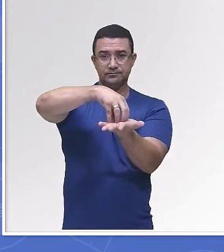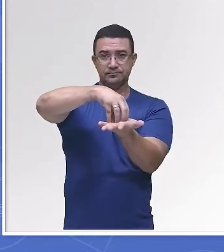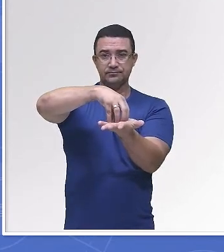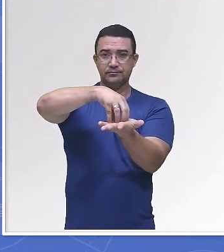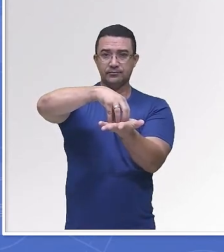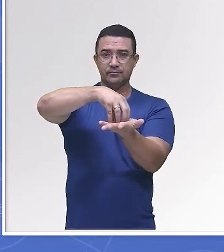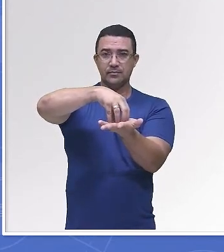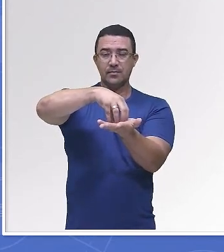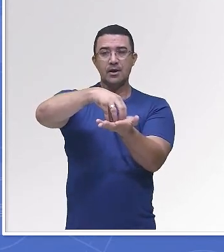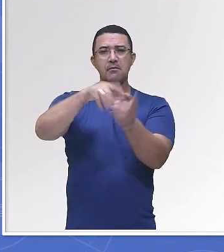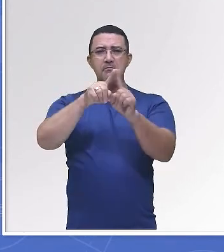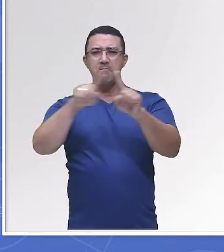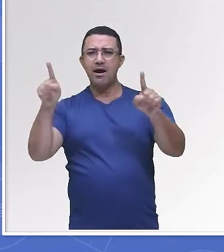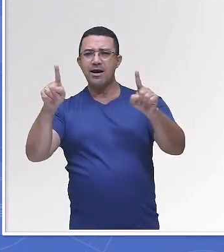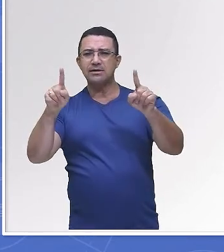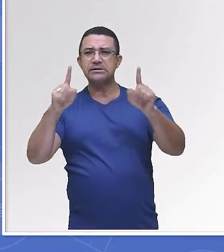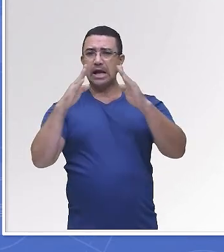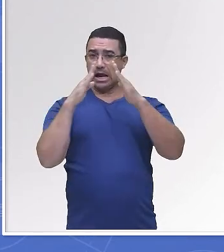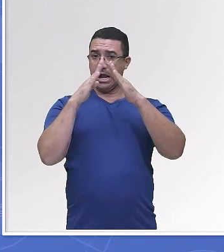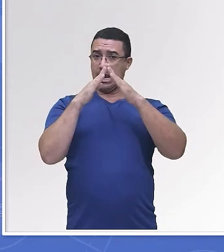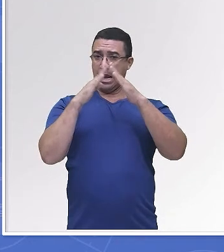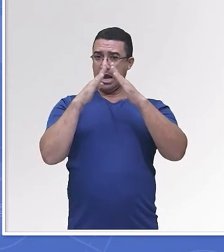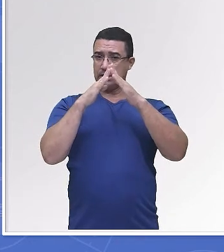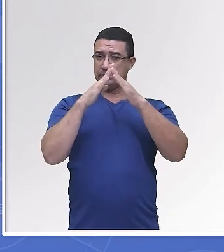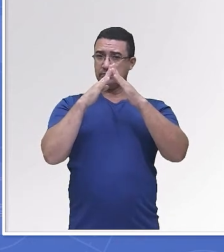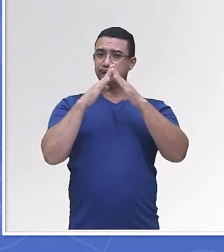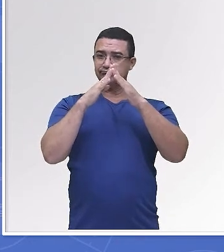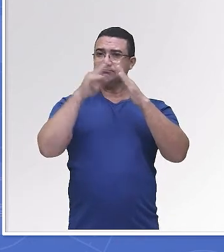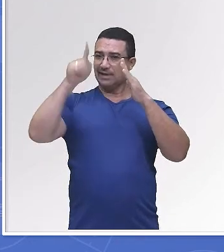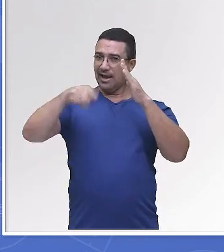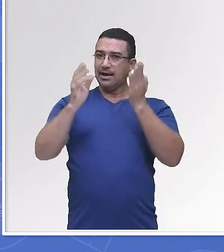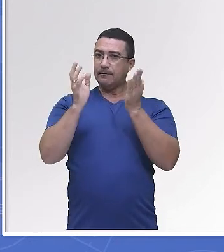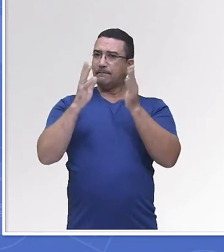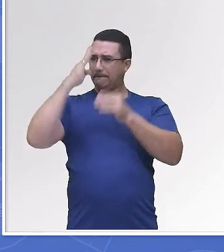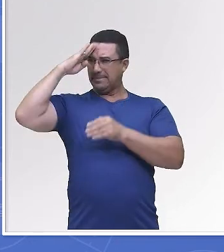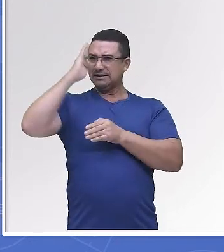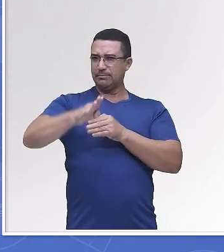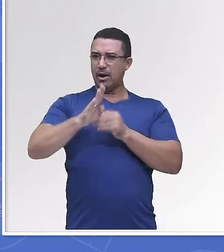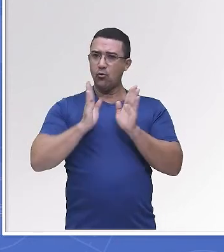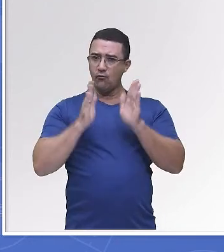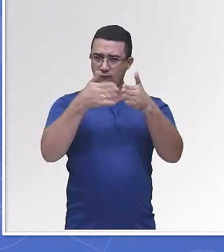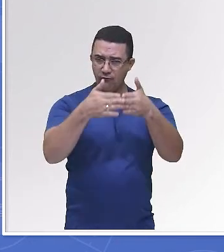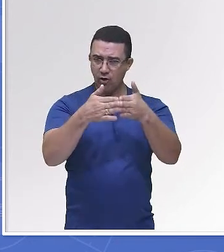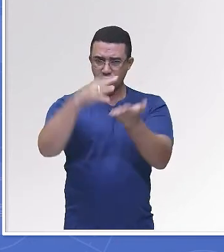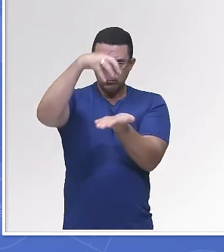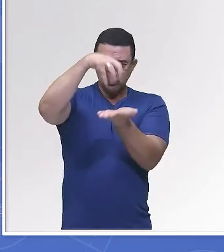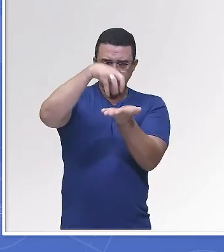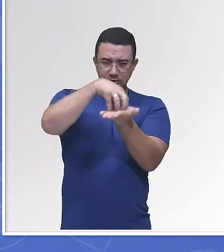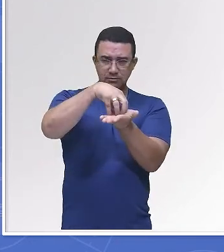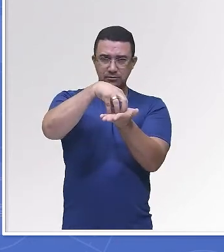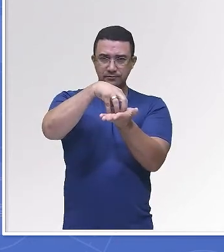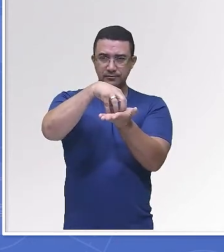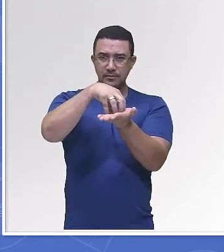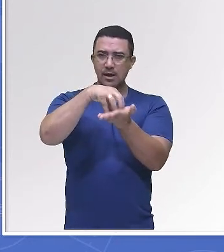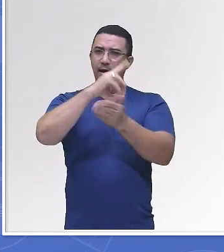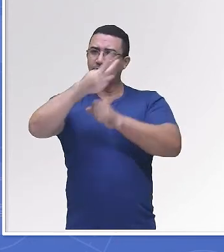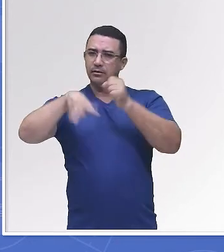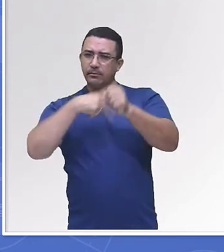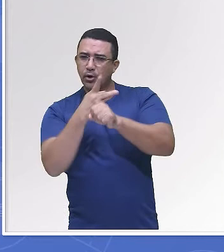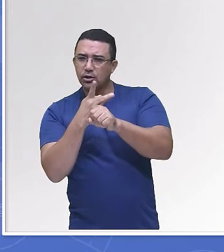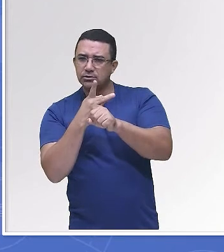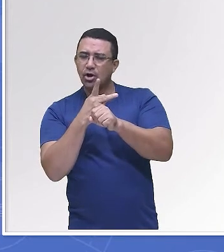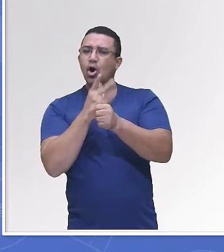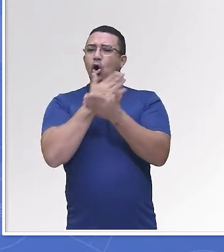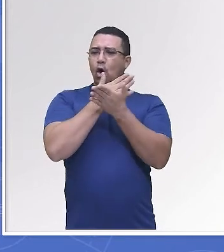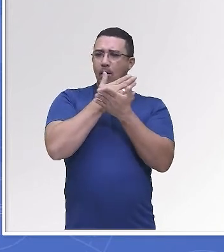Porém, o nosso elemento principal e central vai ser a casa. E aí, então, a partir disso, ele começa a falar das partes